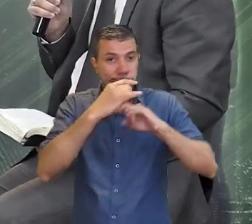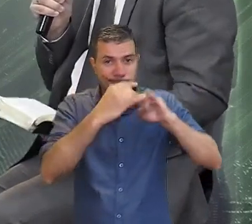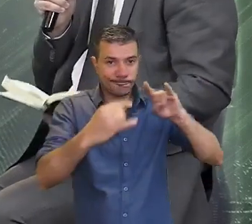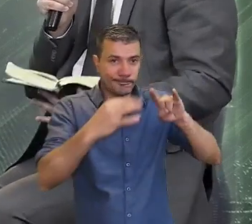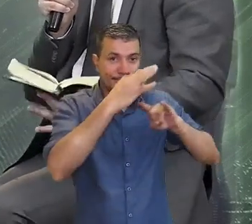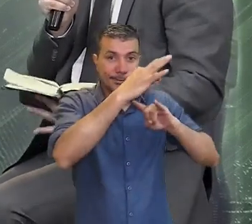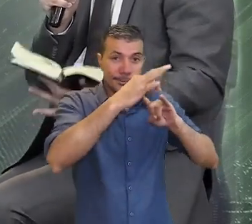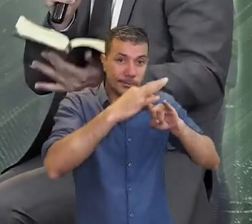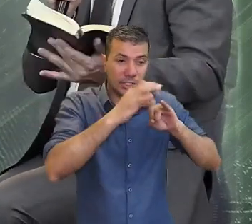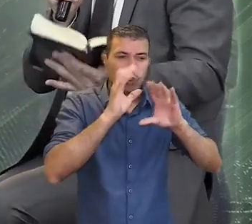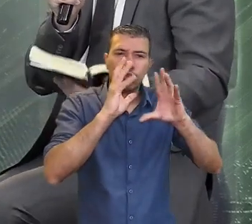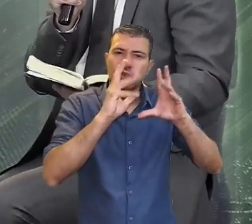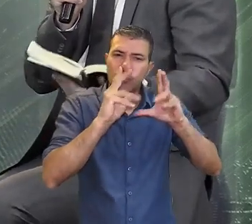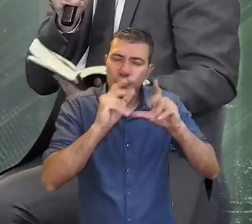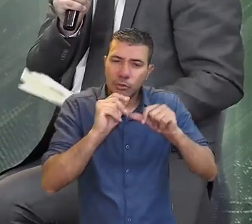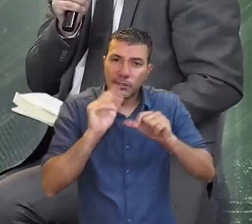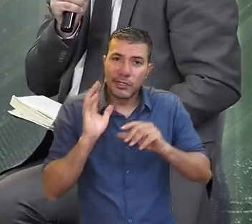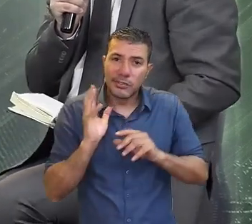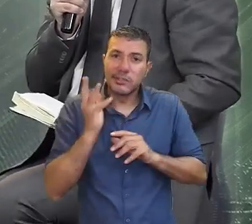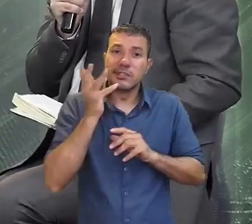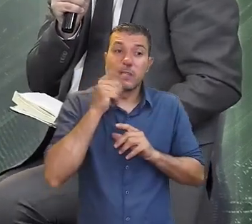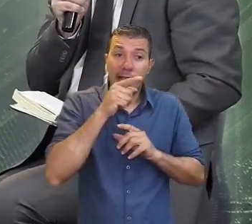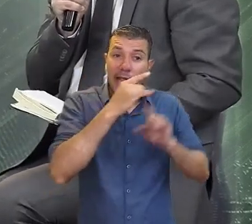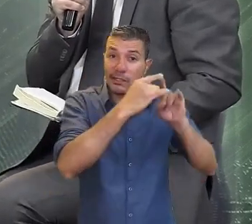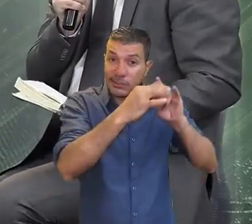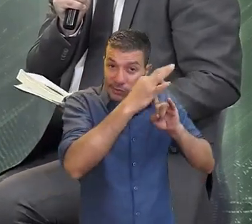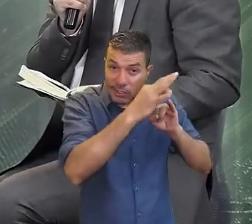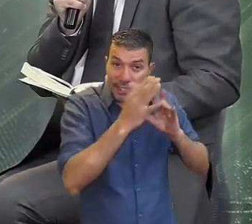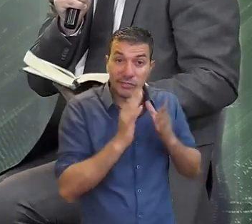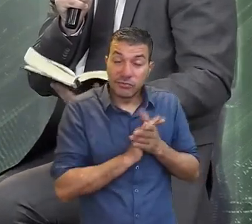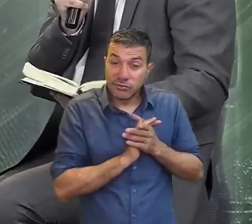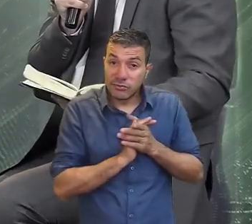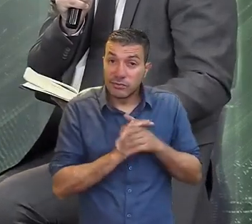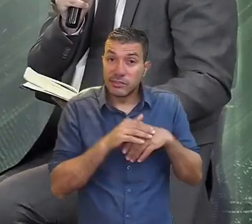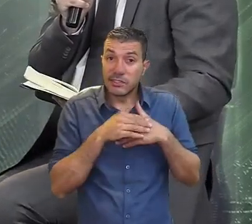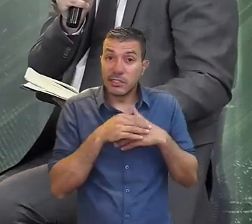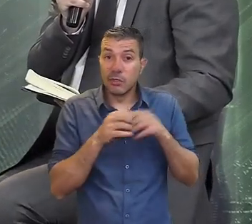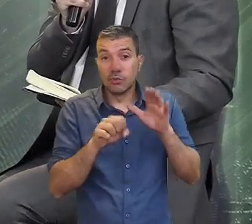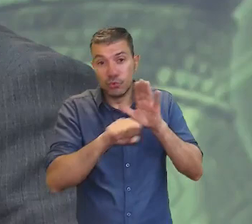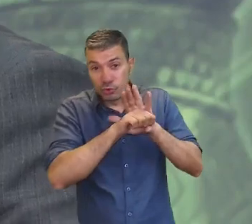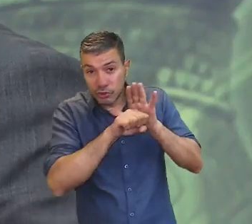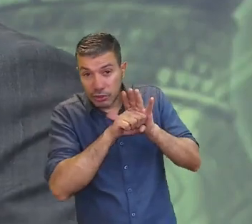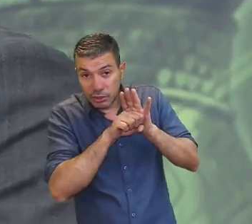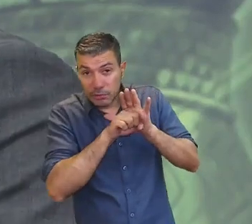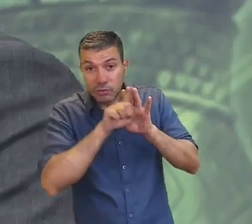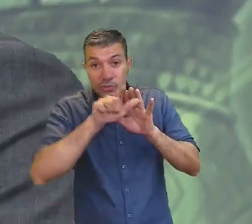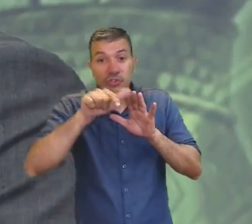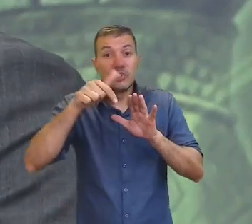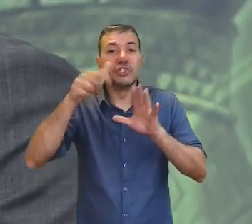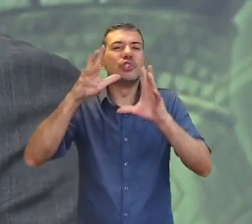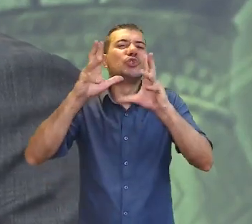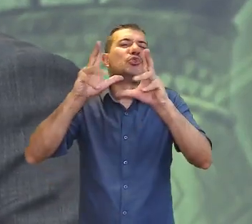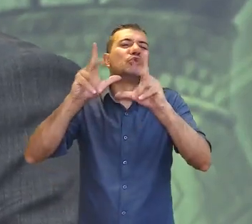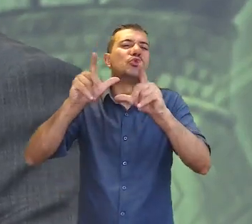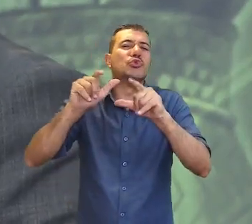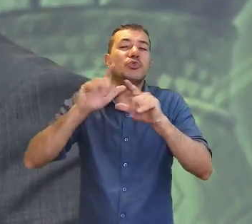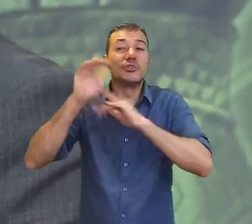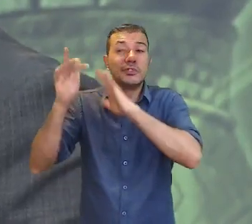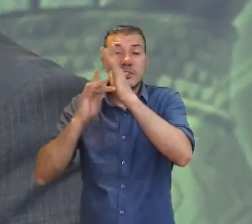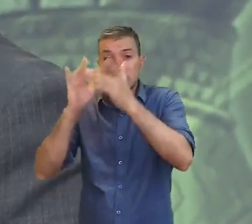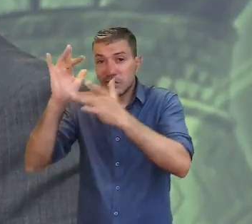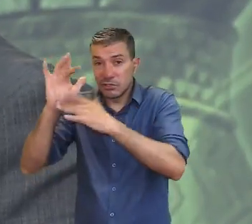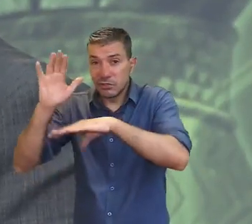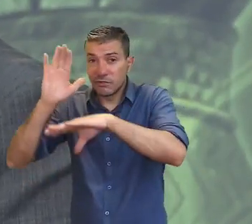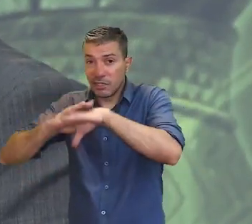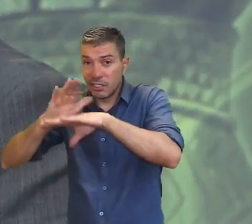santuário. Porque tudo que ocorria no santuário era uma simbologia de todo o sacrifício que Cristo faria